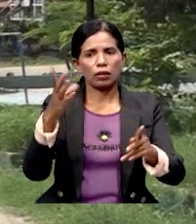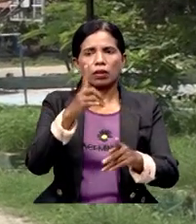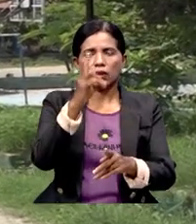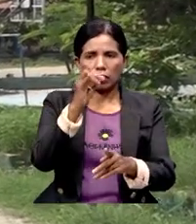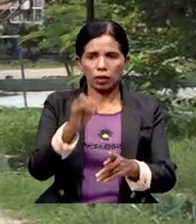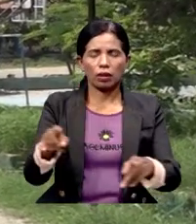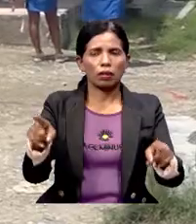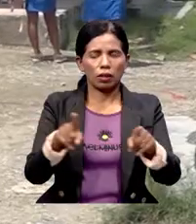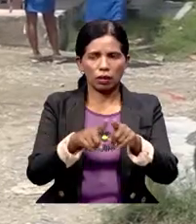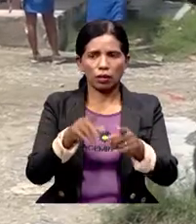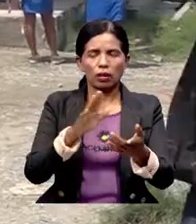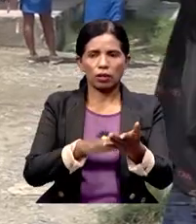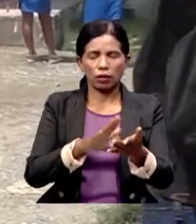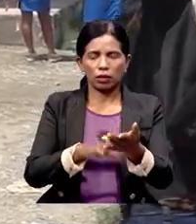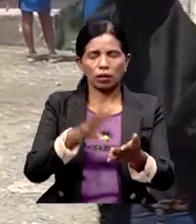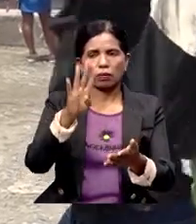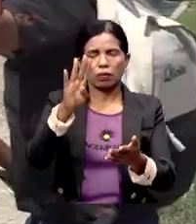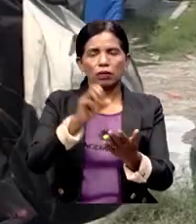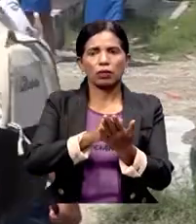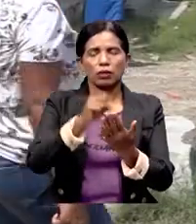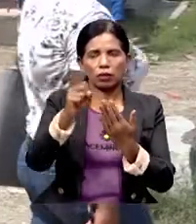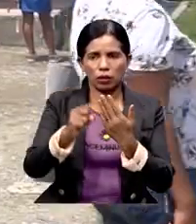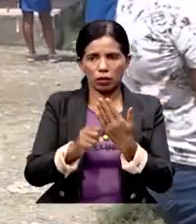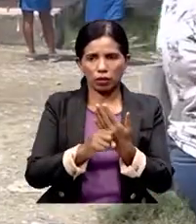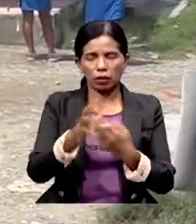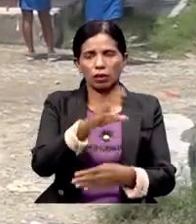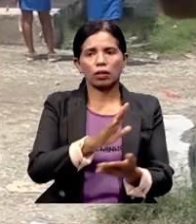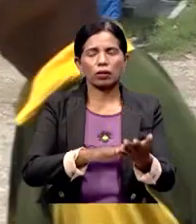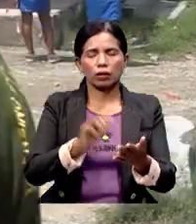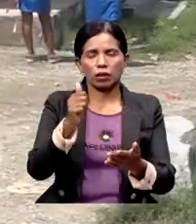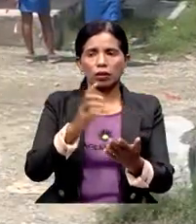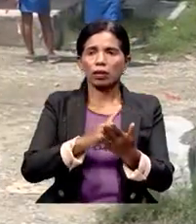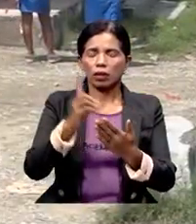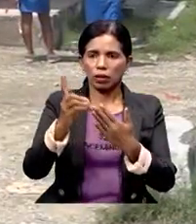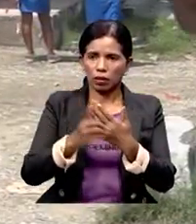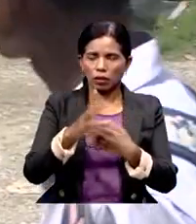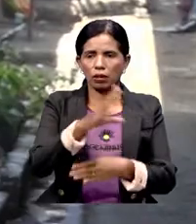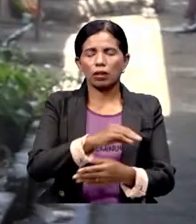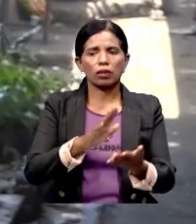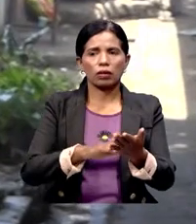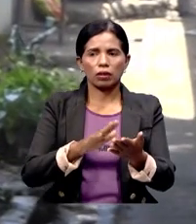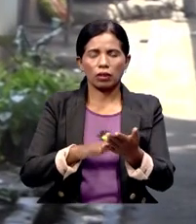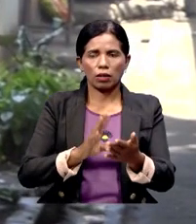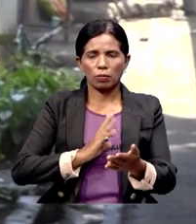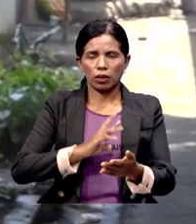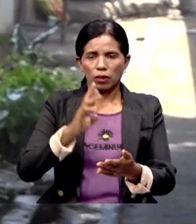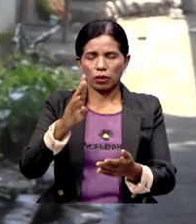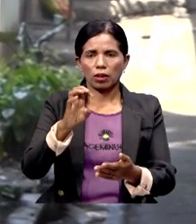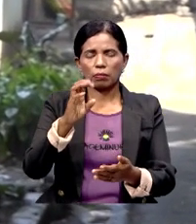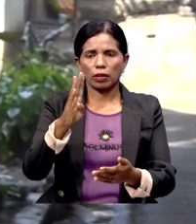Dili, Macanesan, escola 4 de setembro, Unamed, escola 10 de dezembro, escola Sérgio Vieira de Melo Becora,